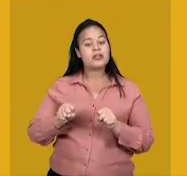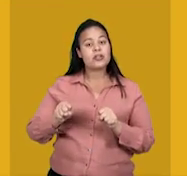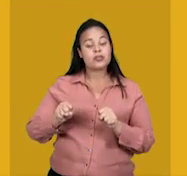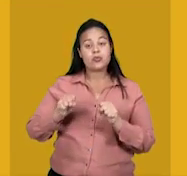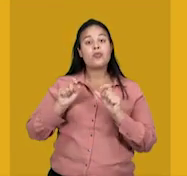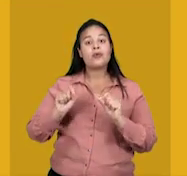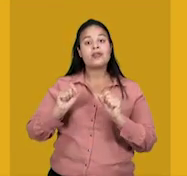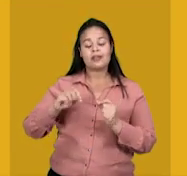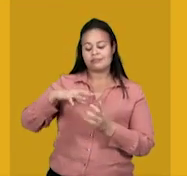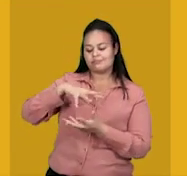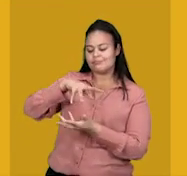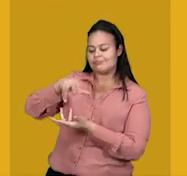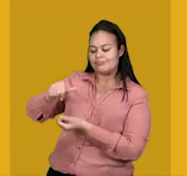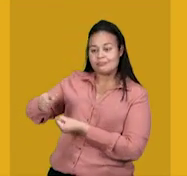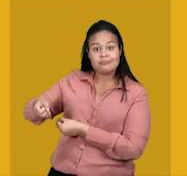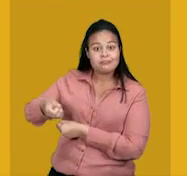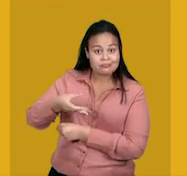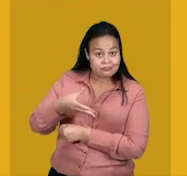contemporâneo.